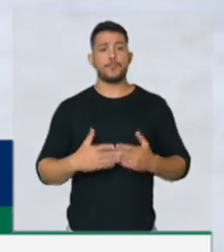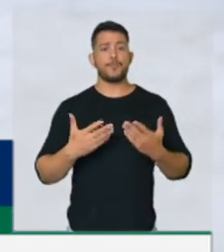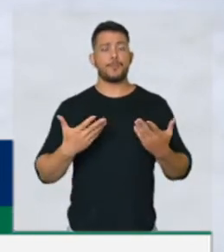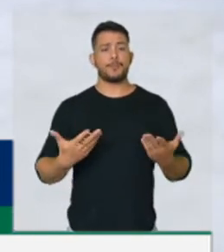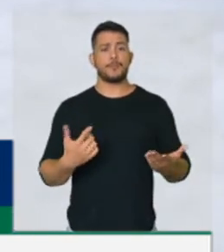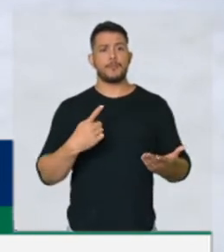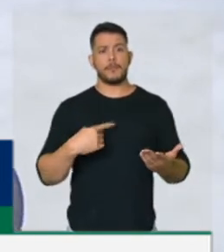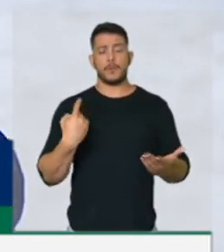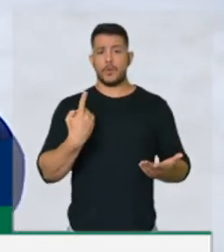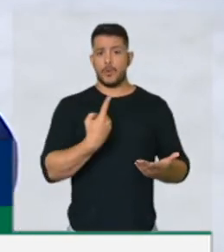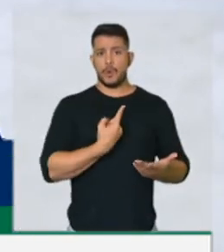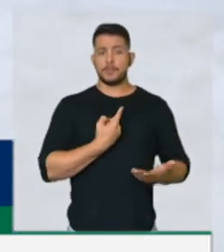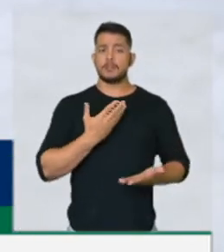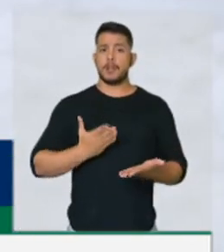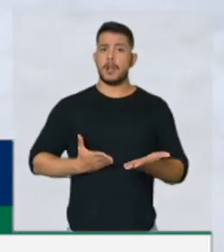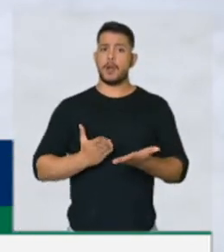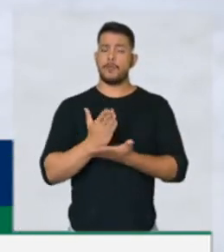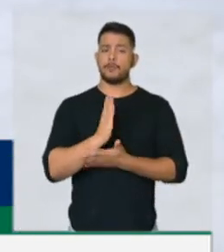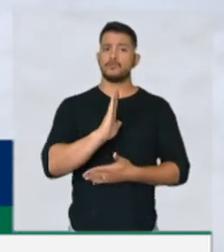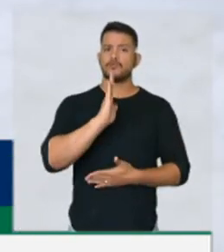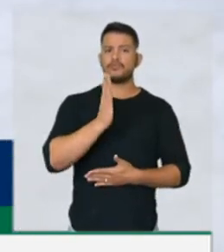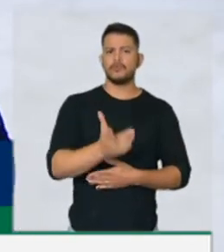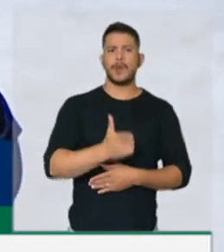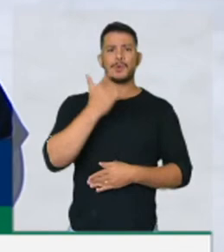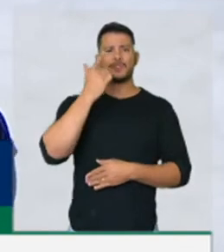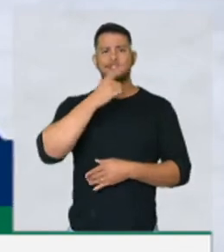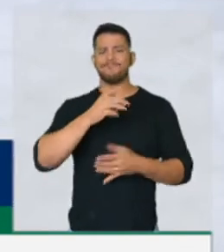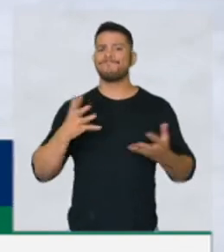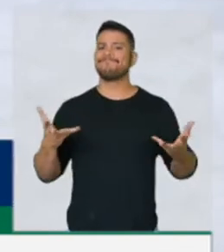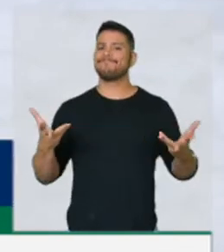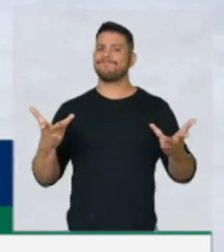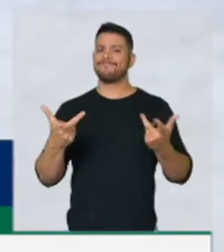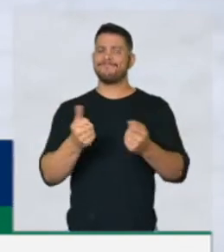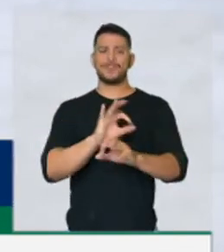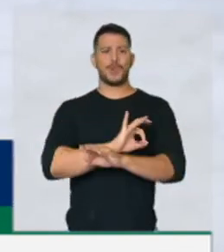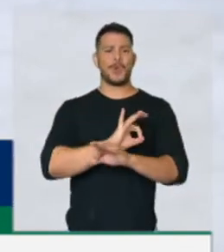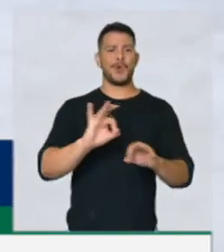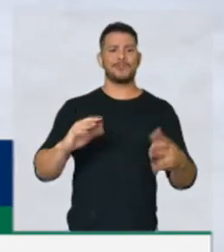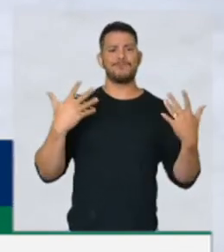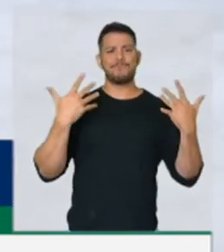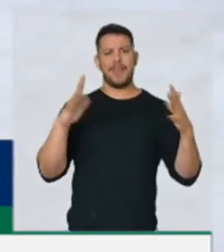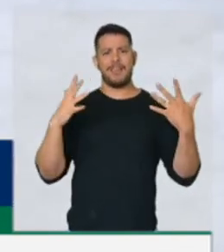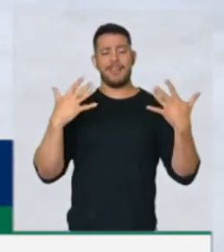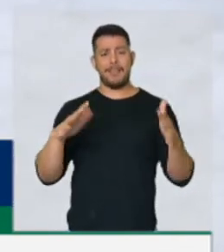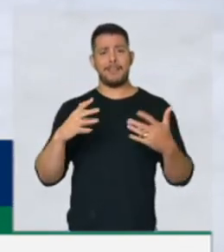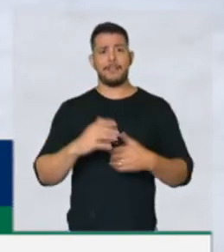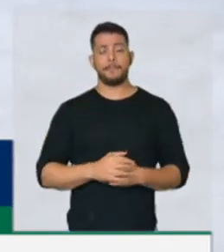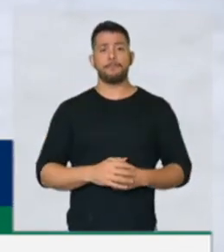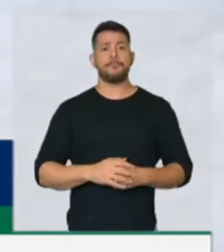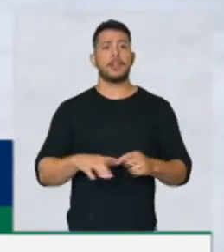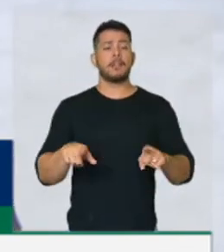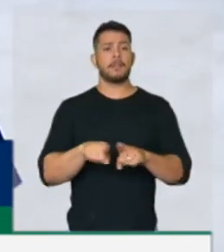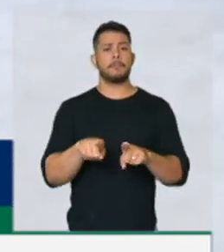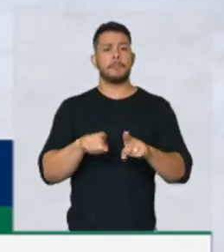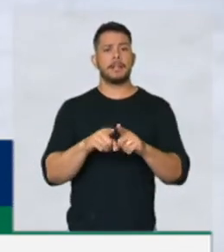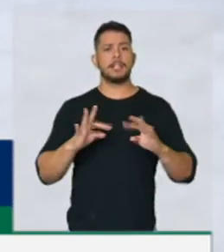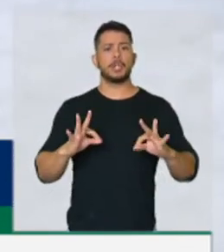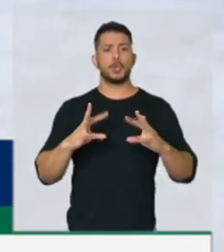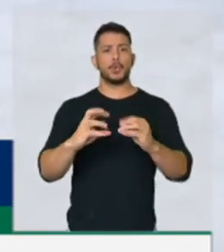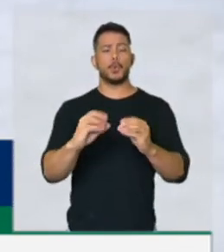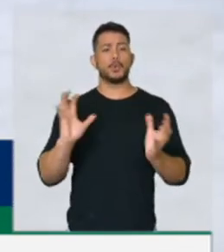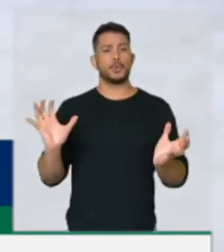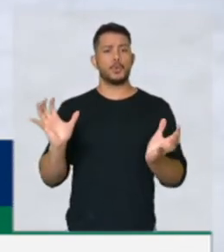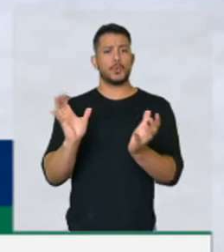aprovamos, foi uma festa, as forças de segurança públicas do Brasil estão